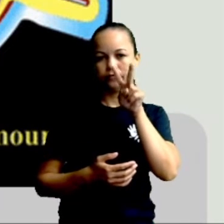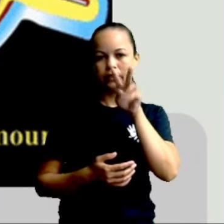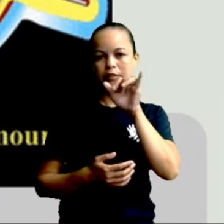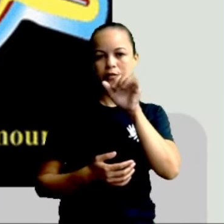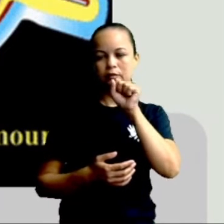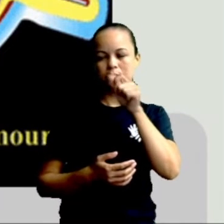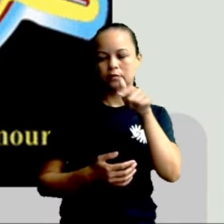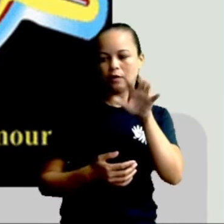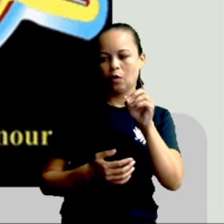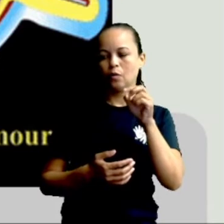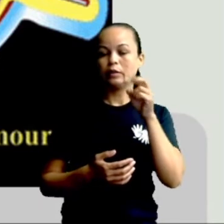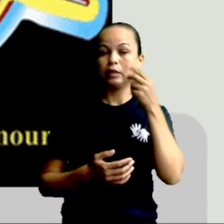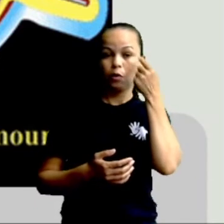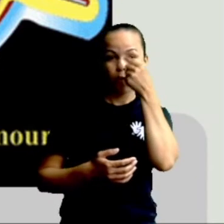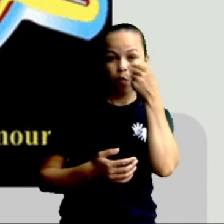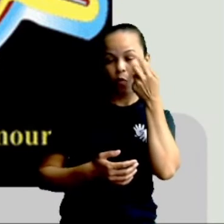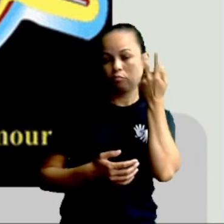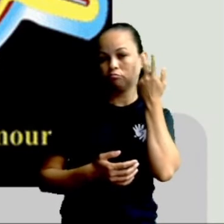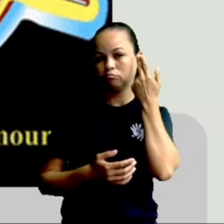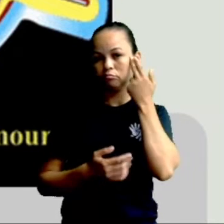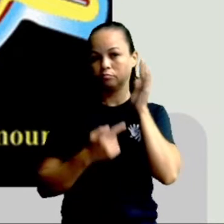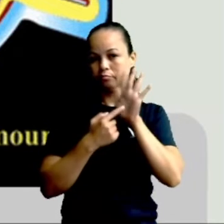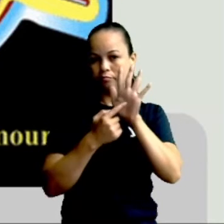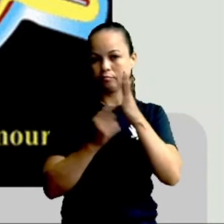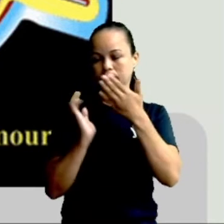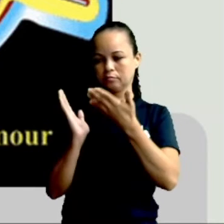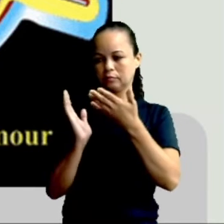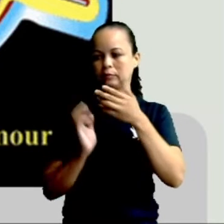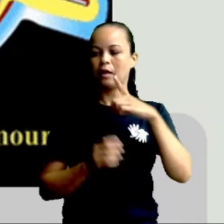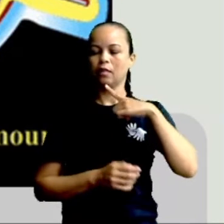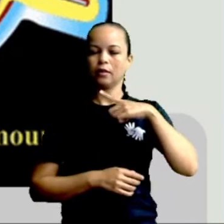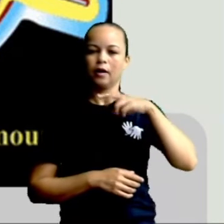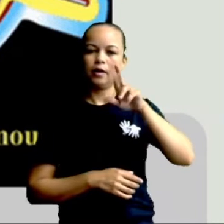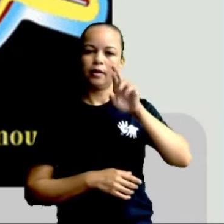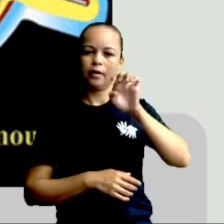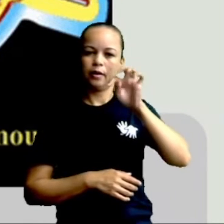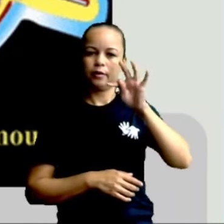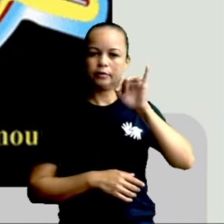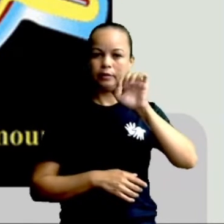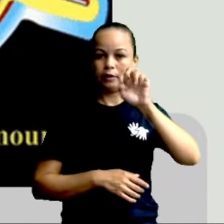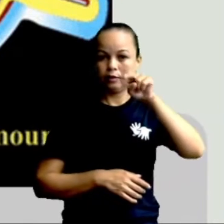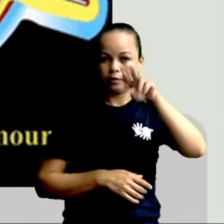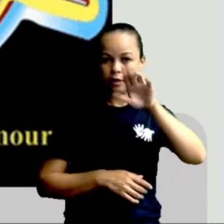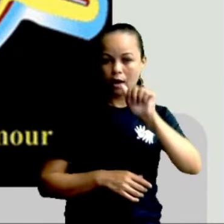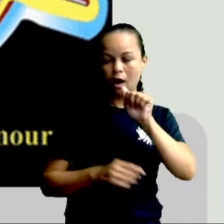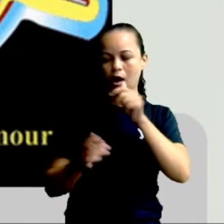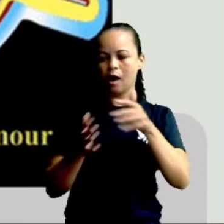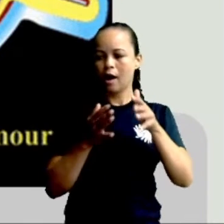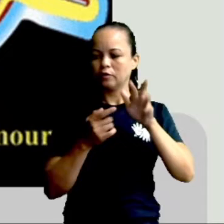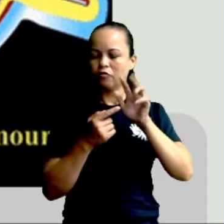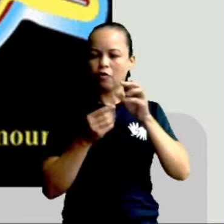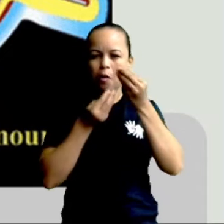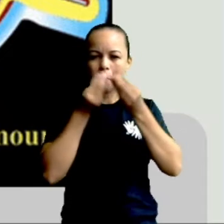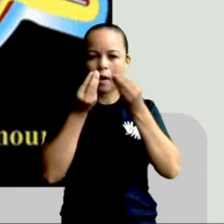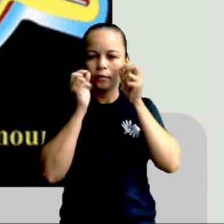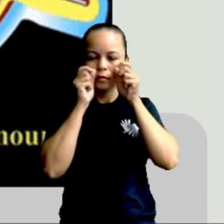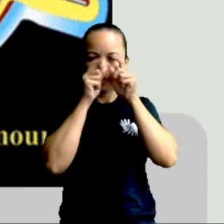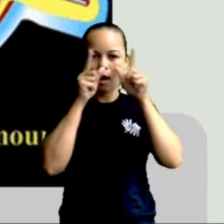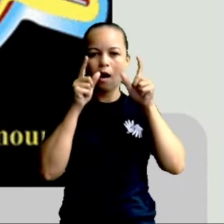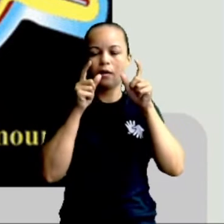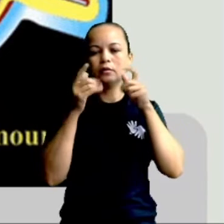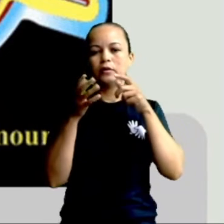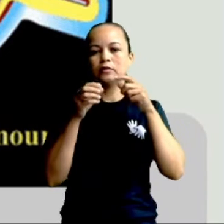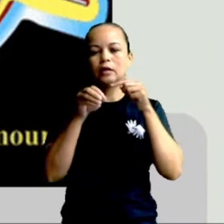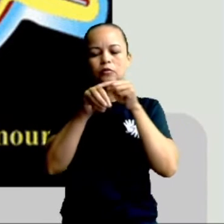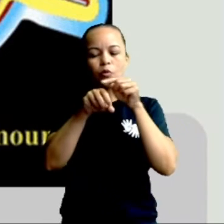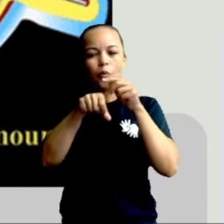tá? Um olho normal, tem uma retina. Aí é onde vai ser formada a imagem. Observe que a imagem é formada na retina. Lembra que eu falei para vocês?